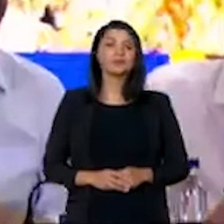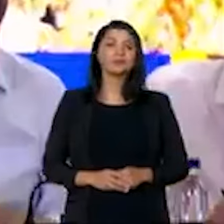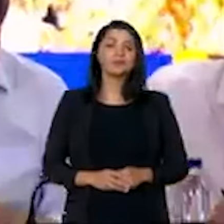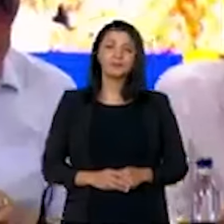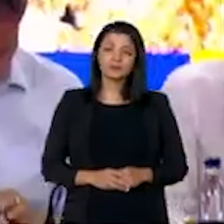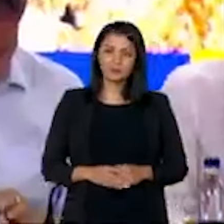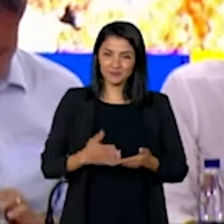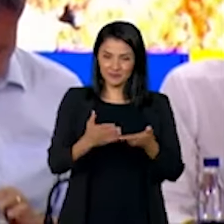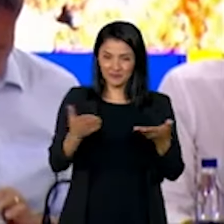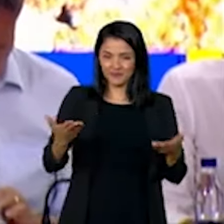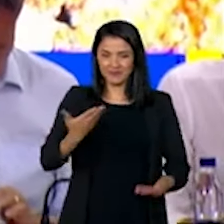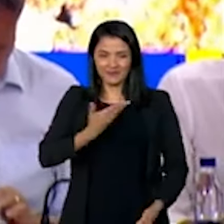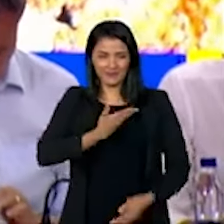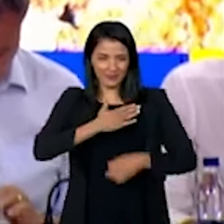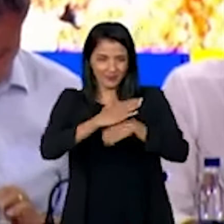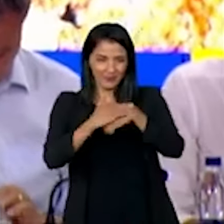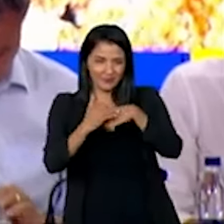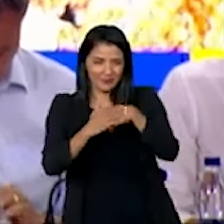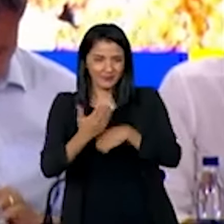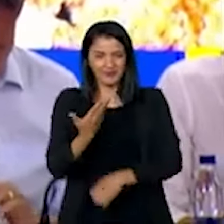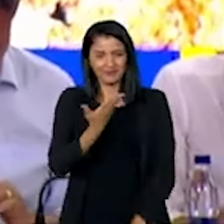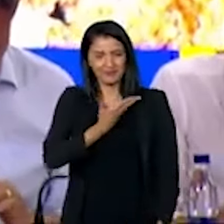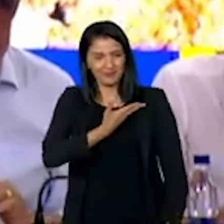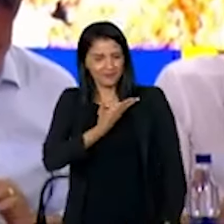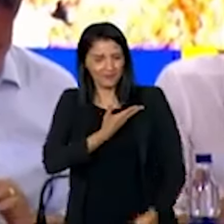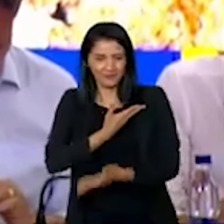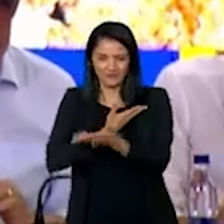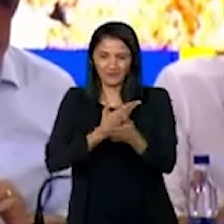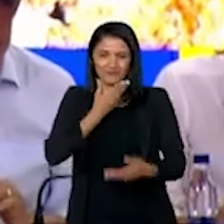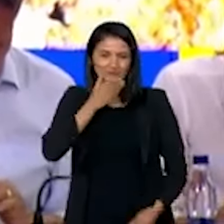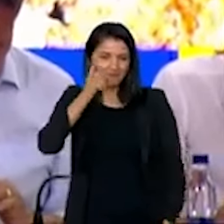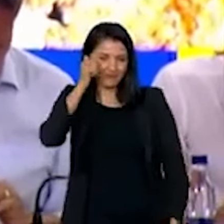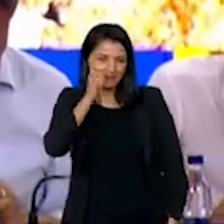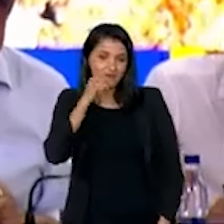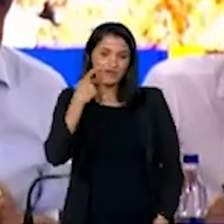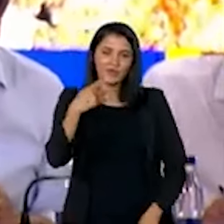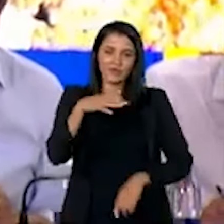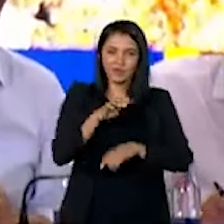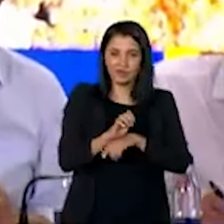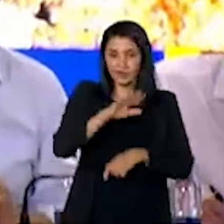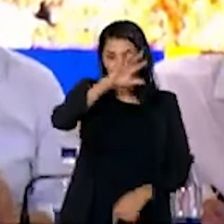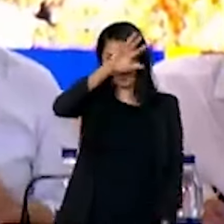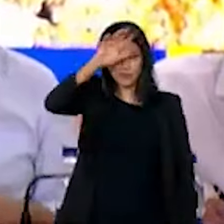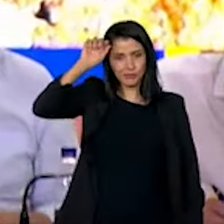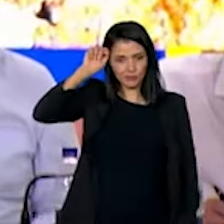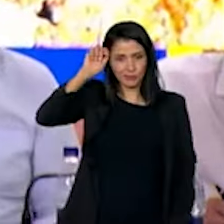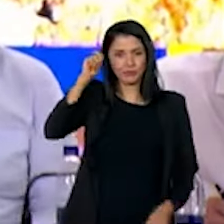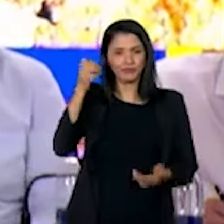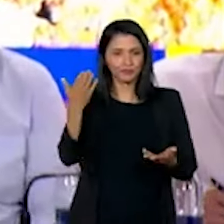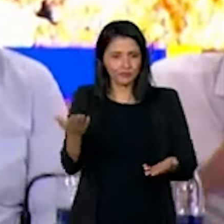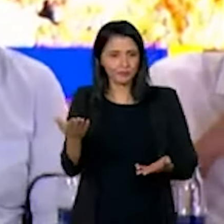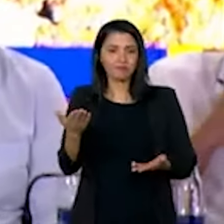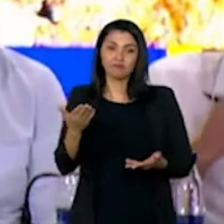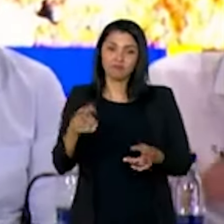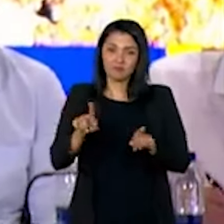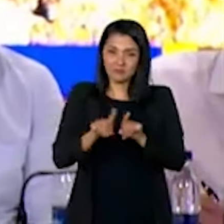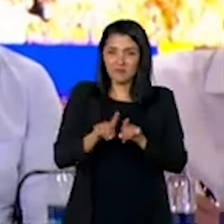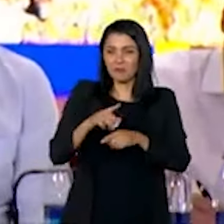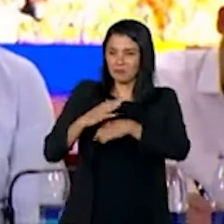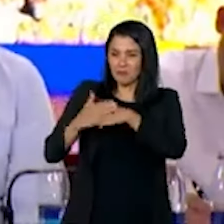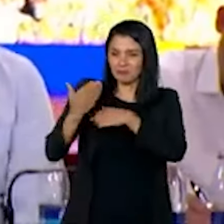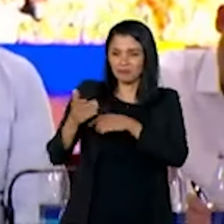Queridas companheiras, queridos companheiros do Estado do Amazonas, queridos